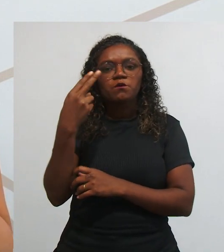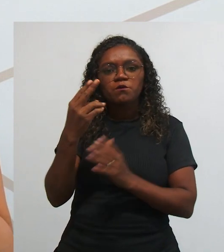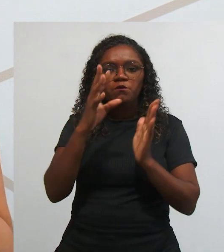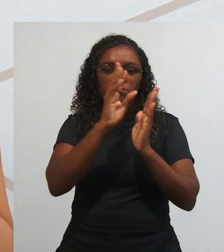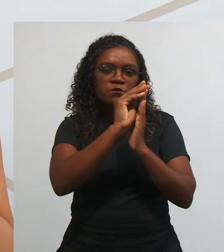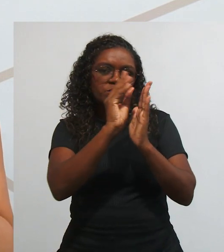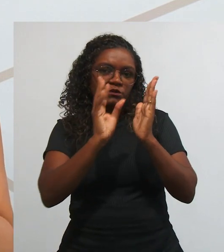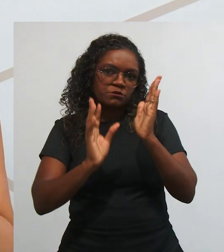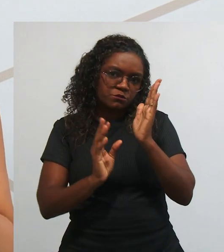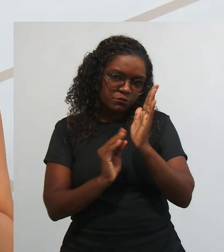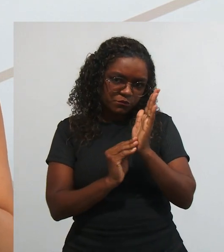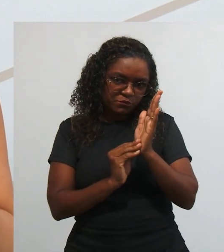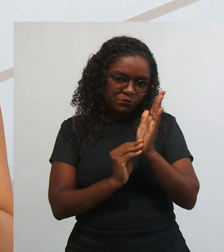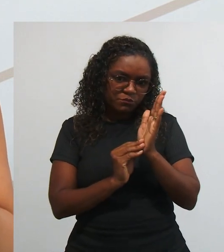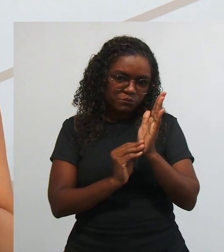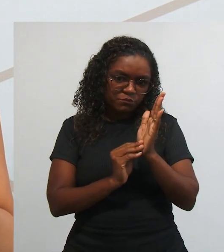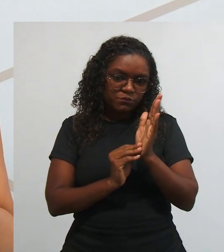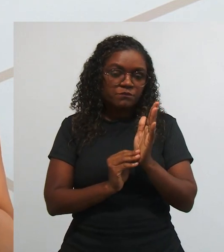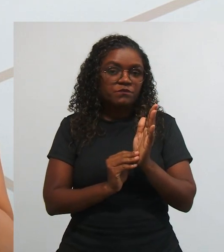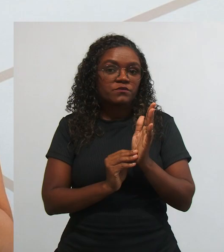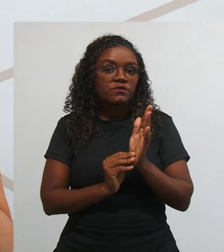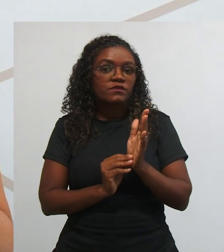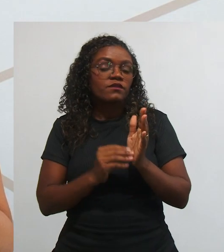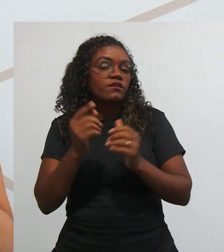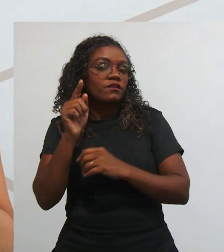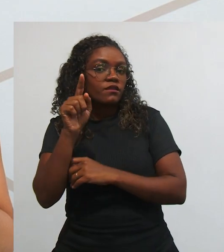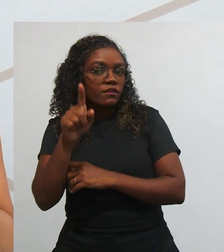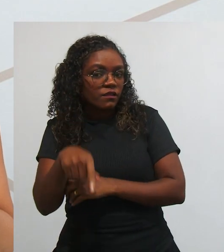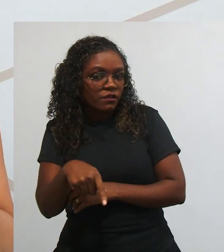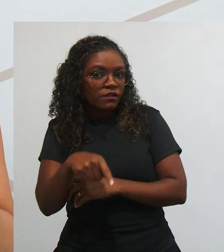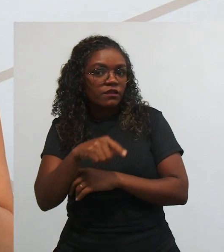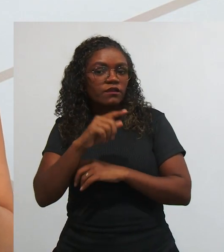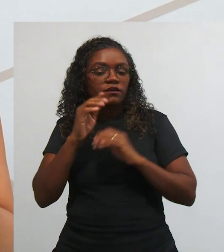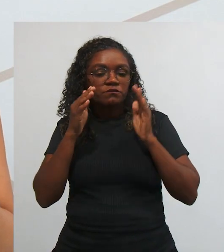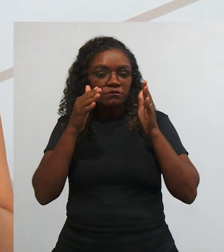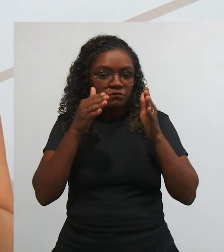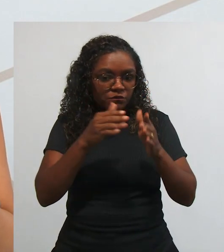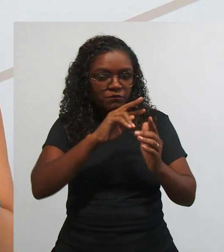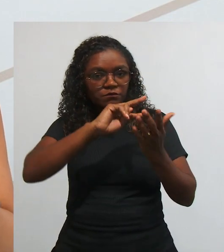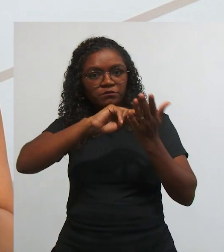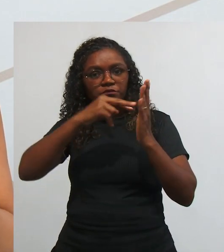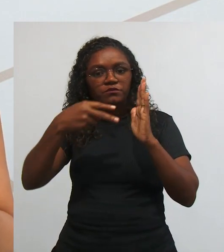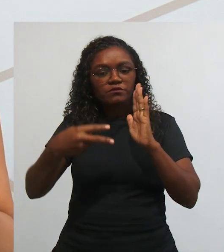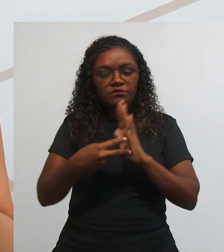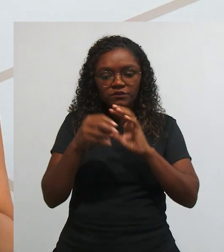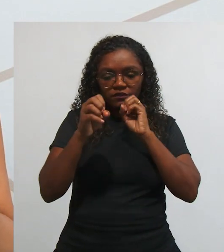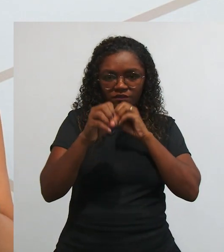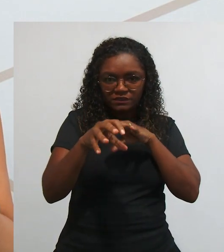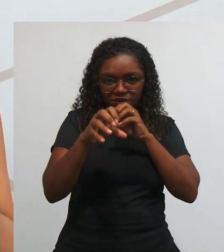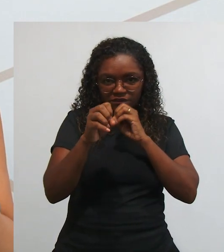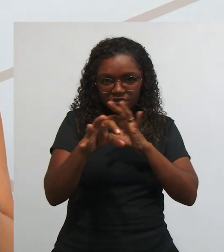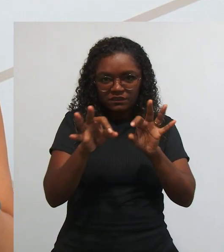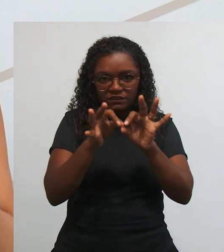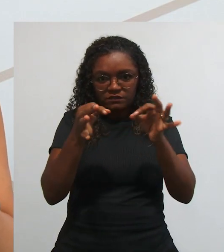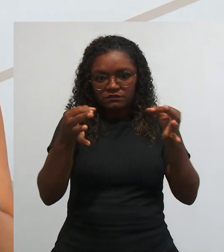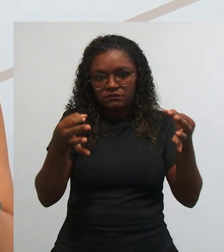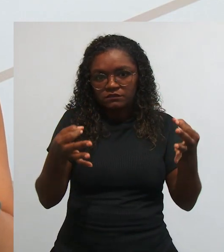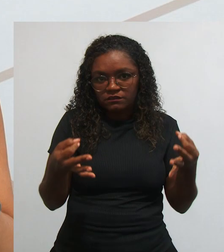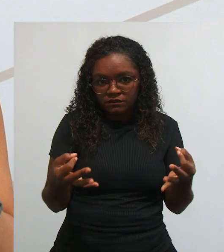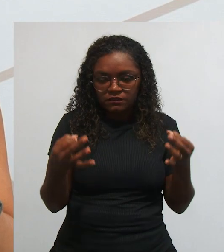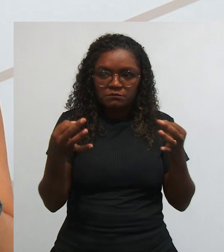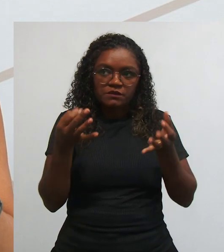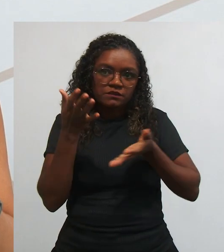do conteúdo. É exatamente nesse sentido que ensinar não se esgota